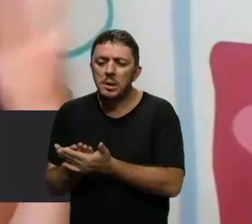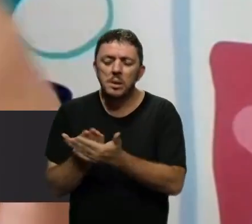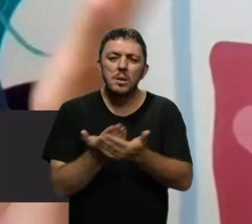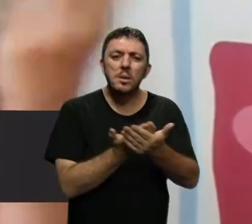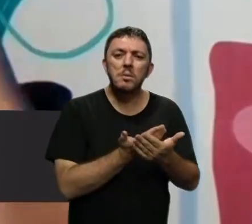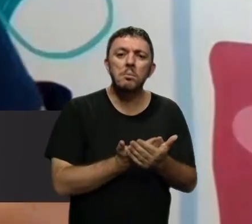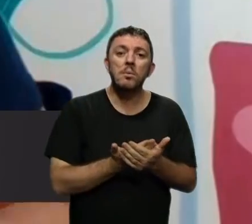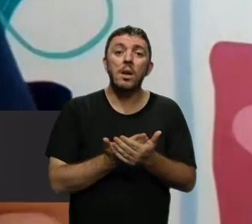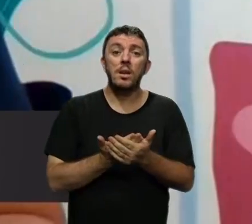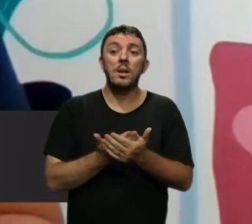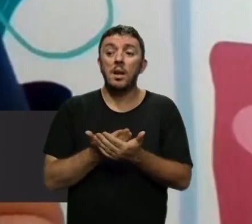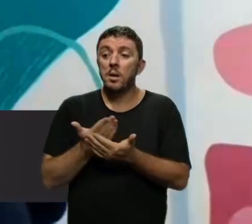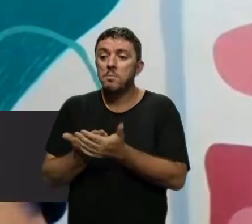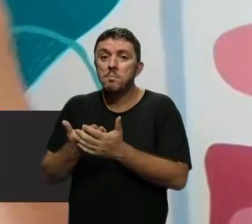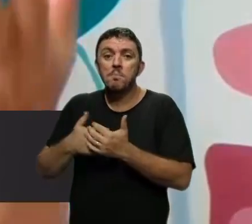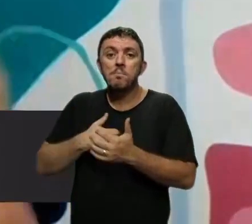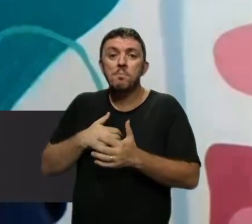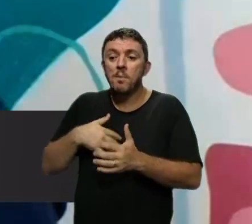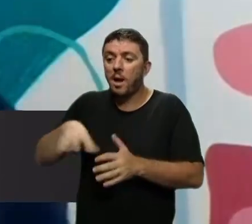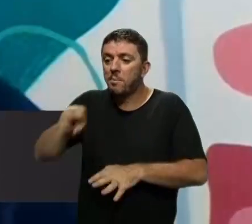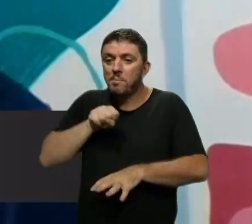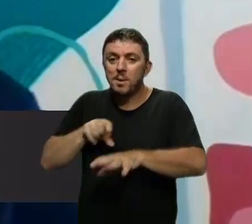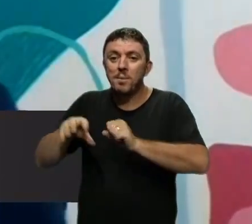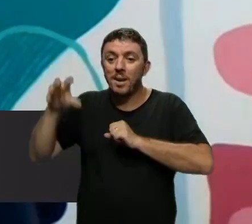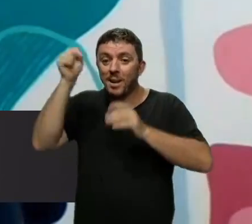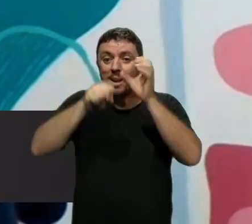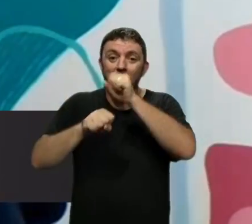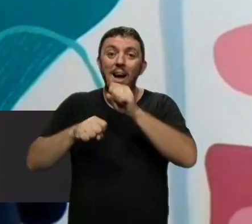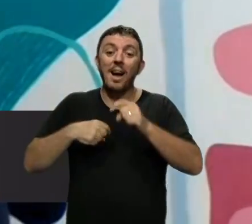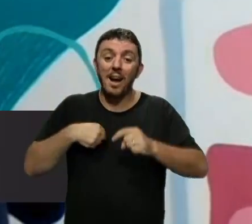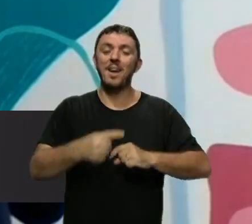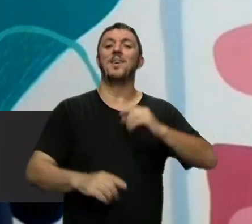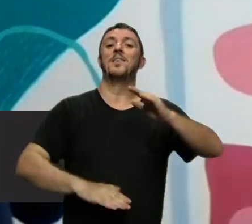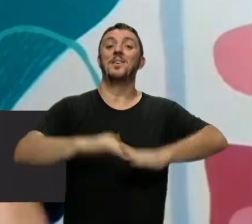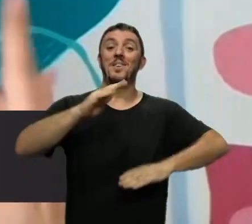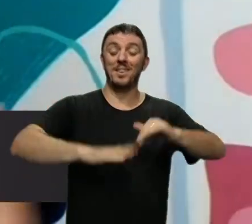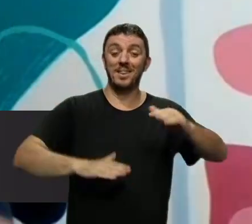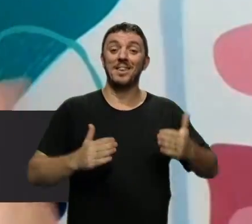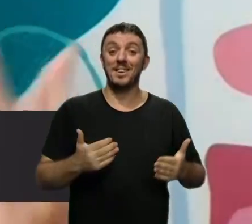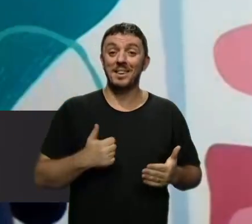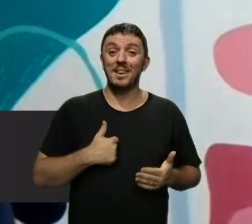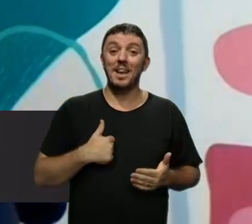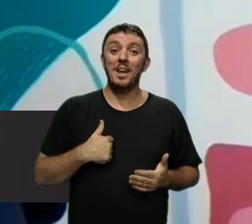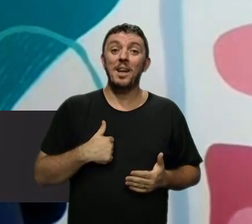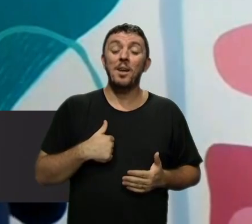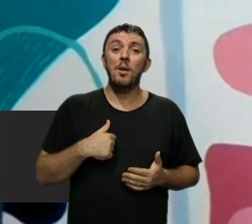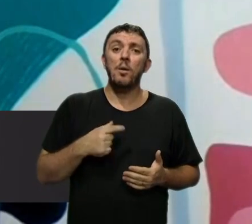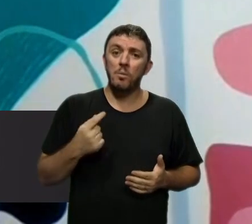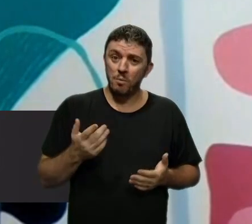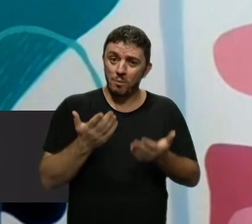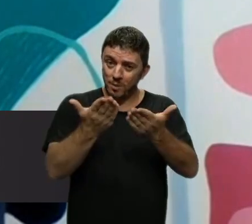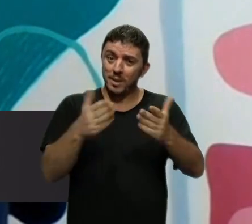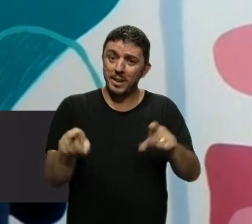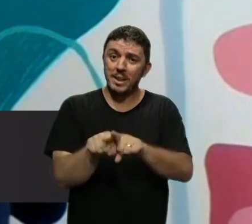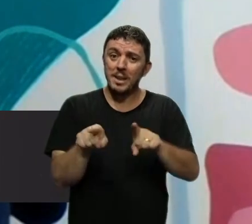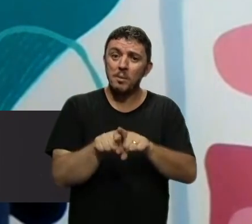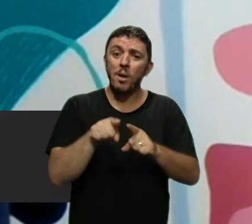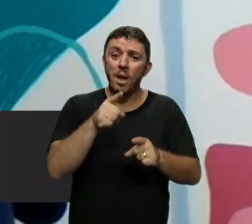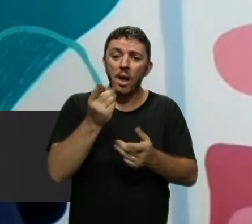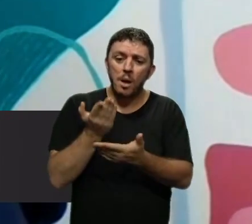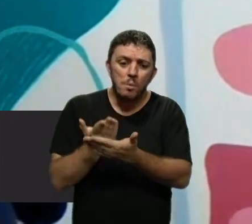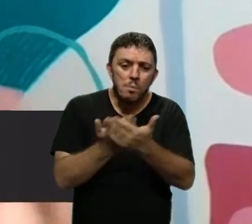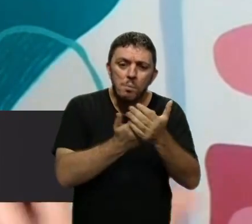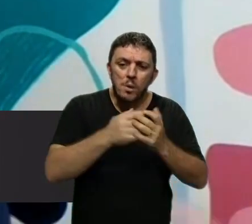querer colocar em prática. Pelo menos eu sou assim, espero que vocês que estão acompanhando também, né? Que tudo que a gente vai estudando, a gente queira fazer